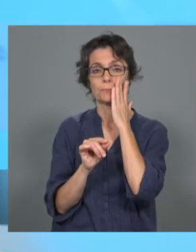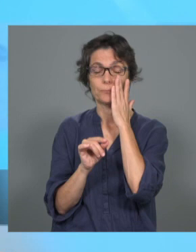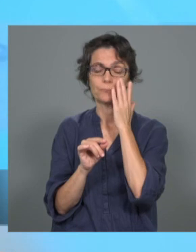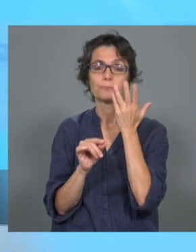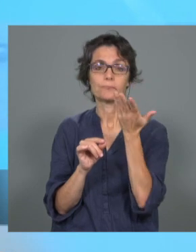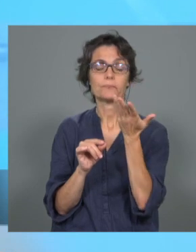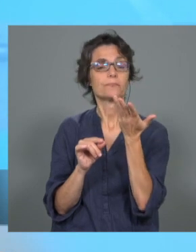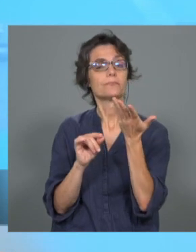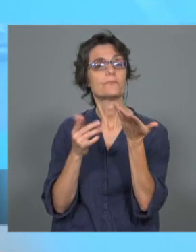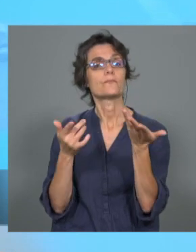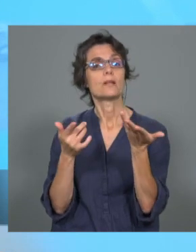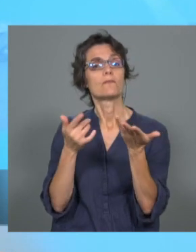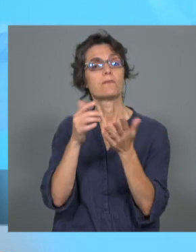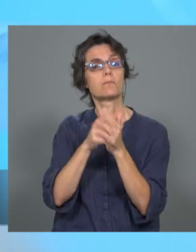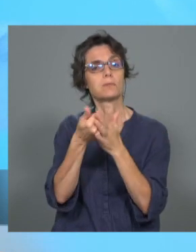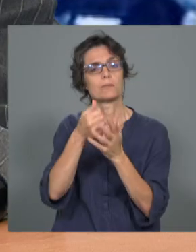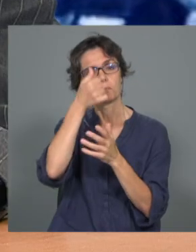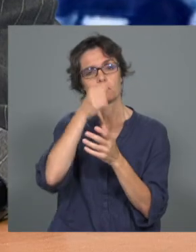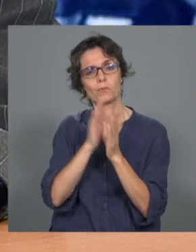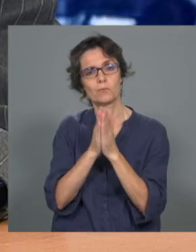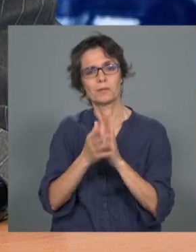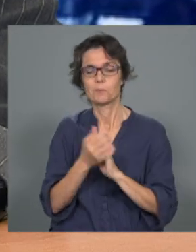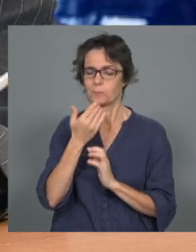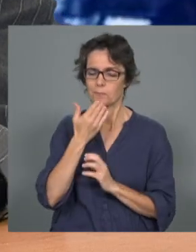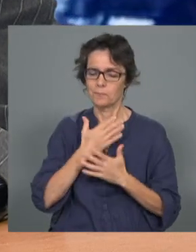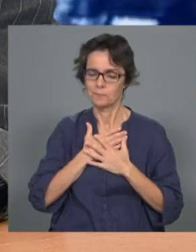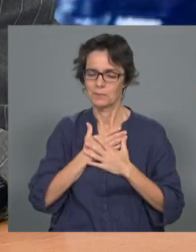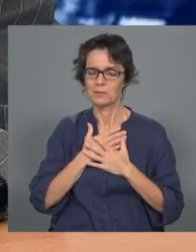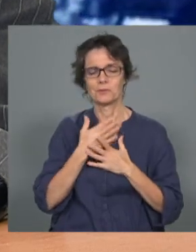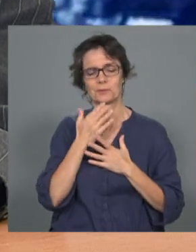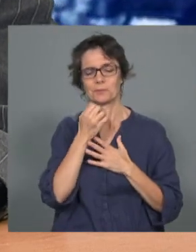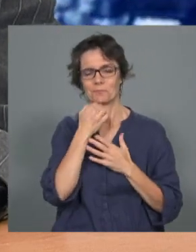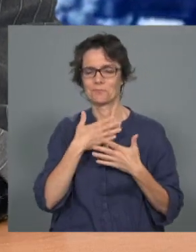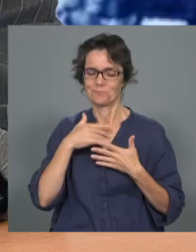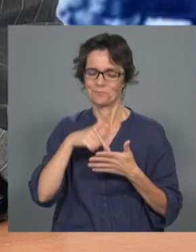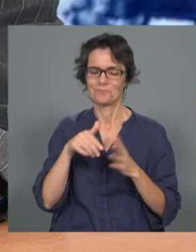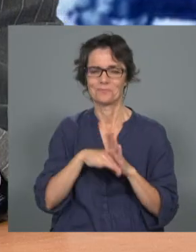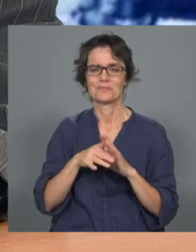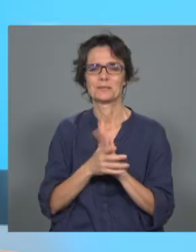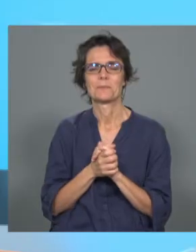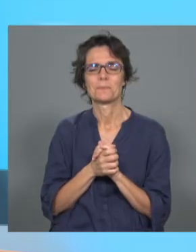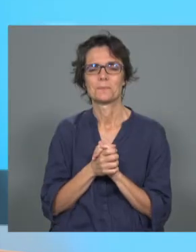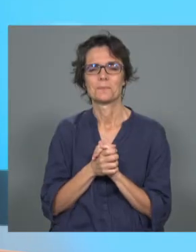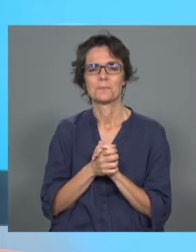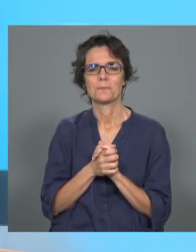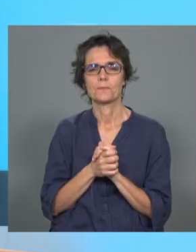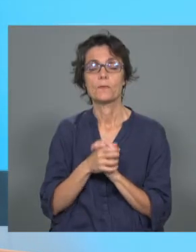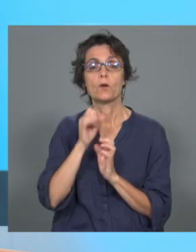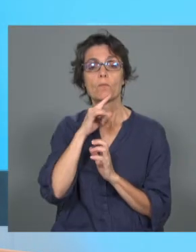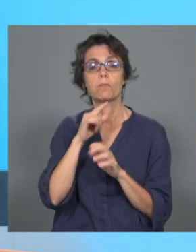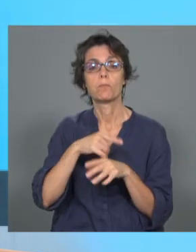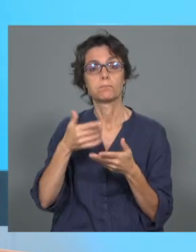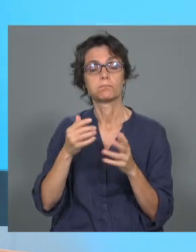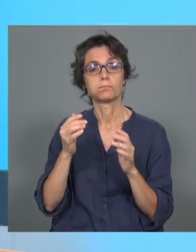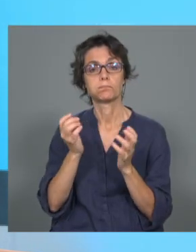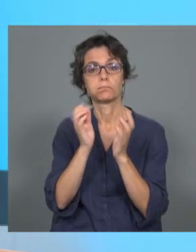aos textos da Bíblia que se escuta neste domingo. Muito obrigado. Obrigado, prazer. Por ter estado aqui connosco. Acompanhe a atualidade que